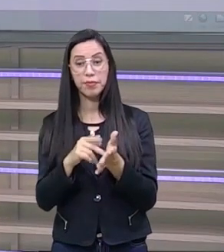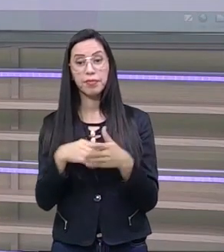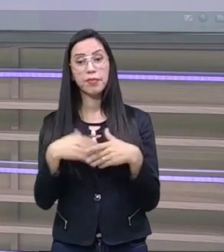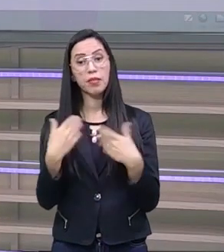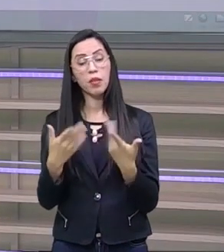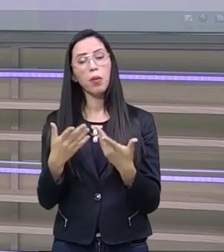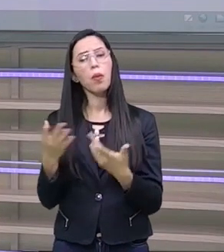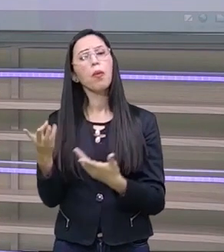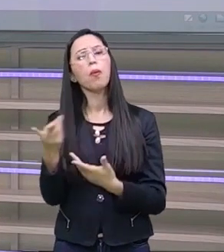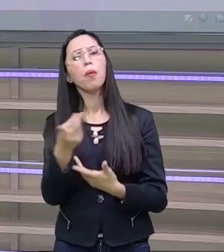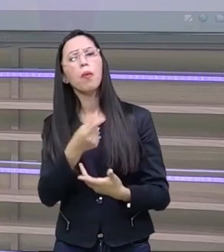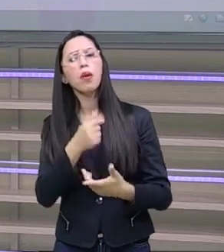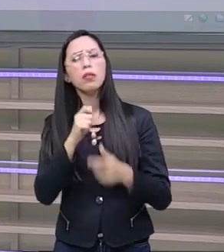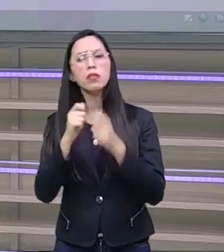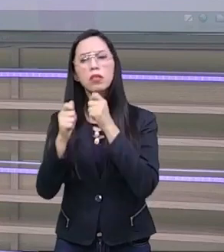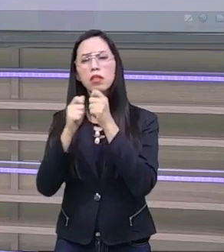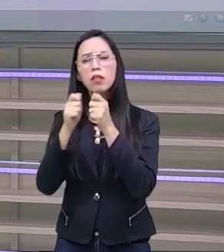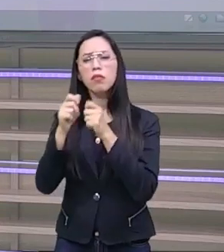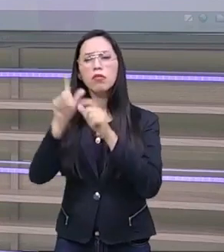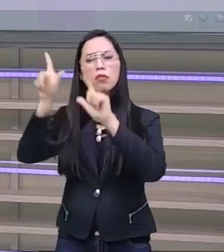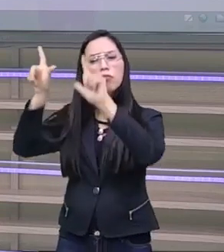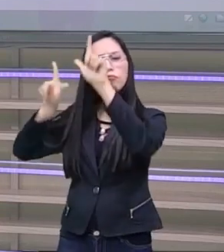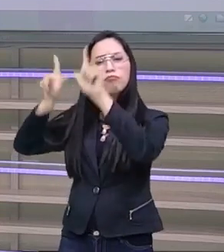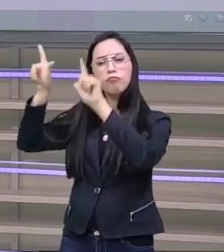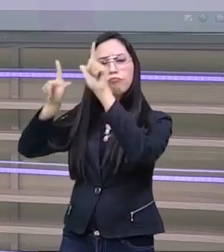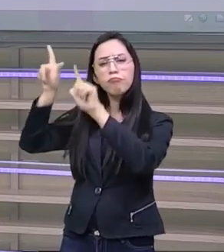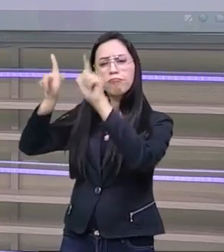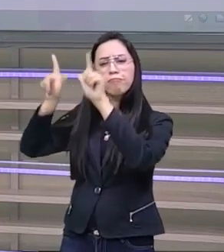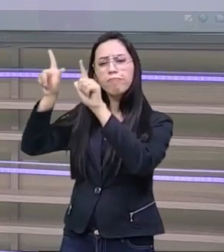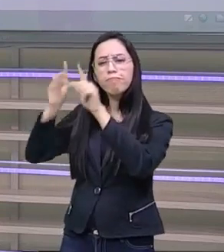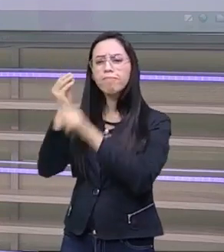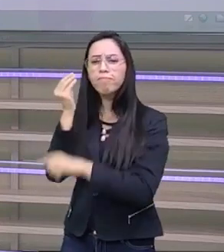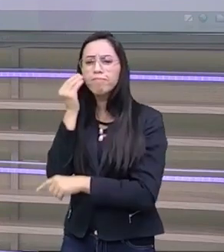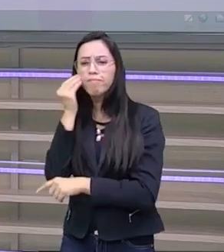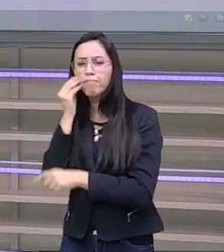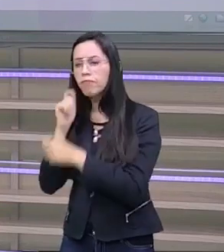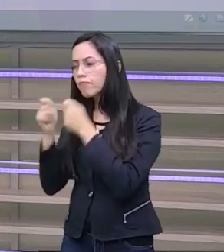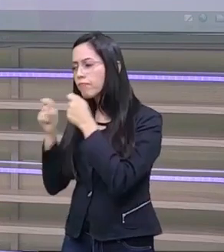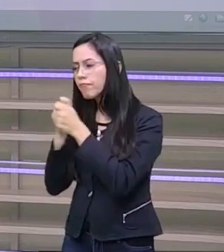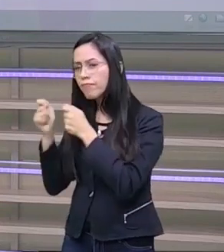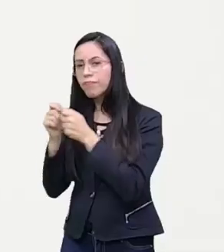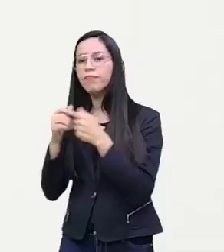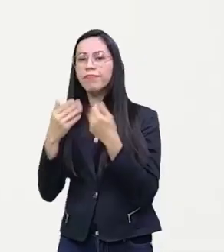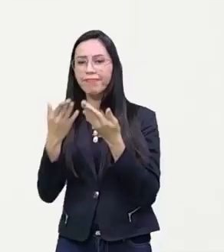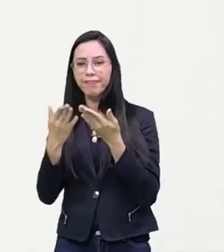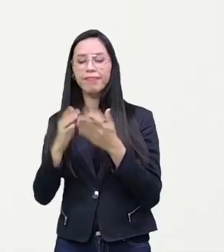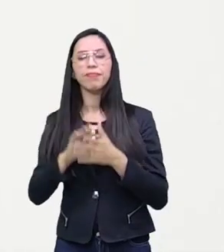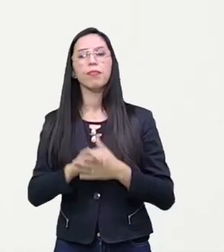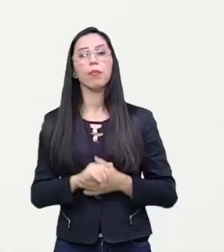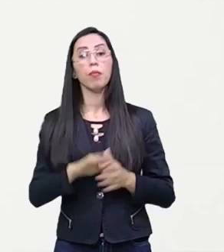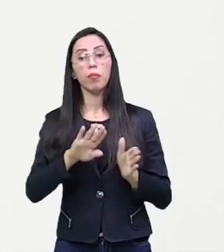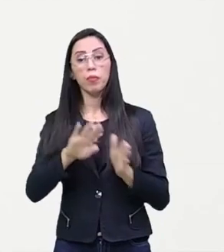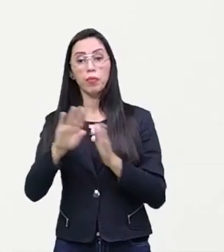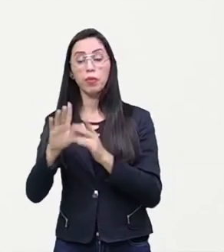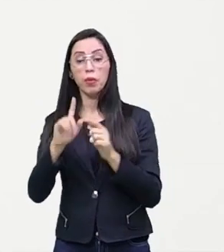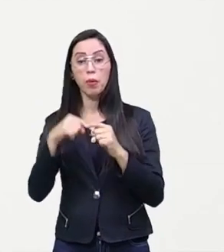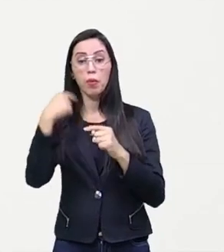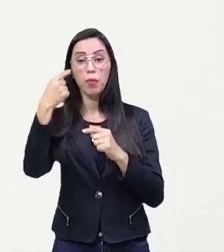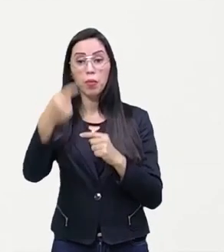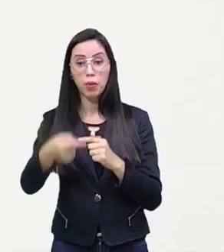Quantas entrevistas a gente tem acompanhado aí na televisão? Esse é um gênero entrevista. Vamos para o próximo?